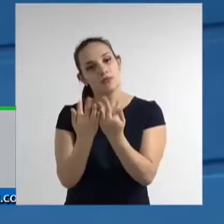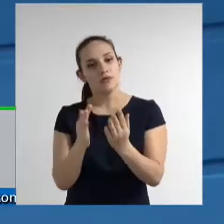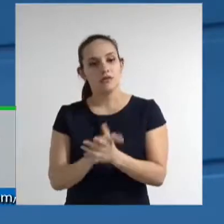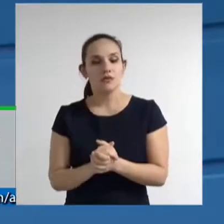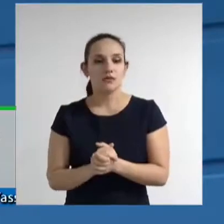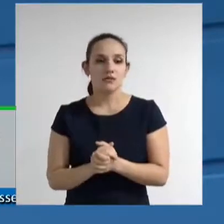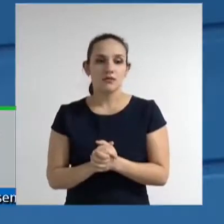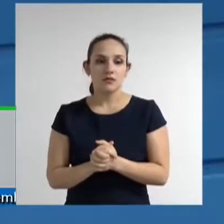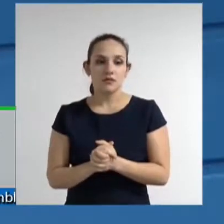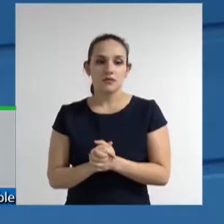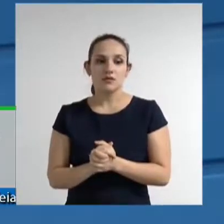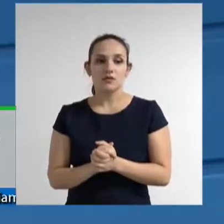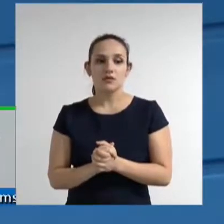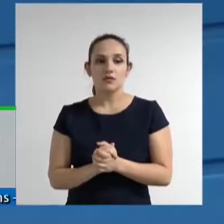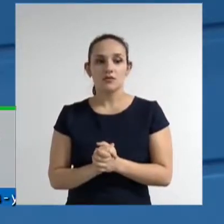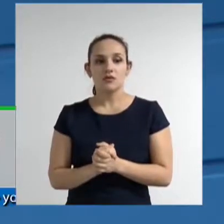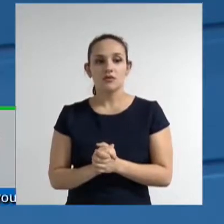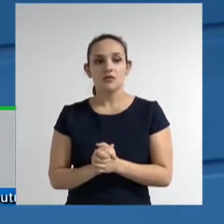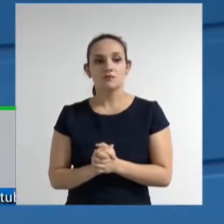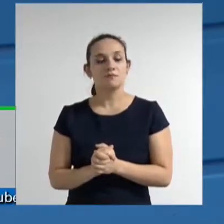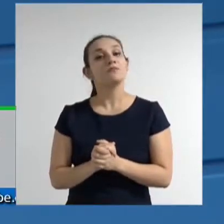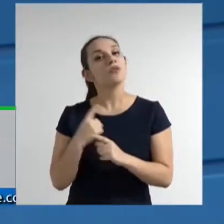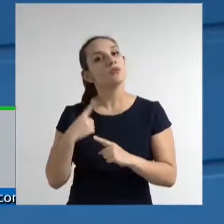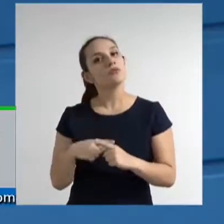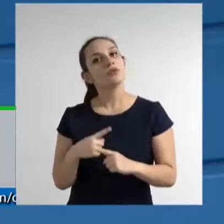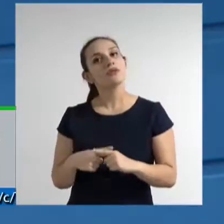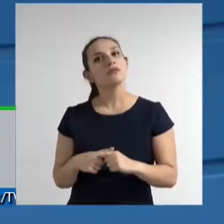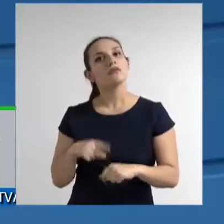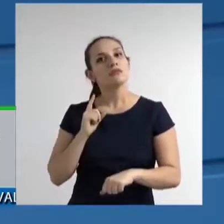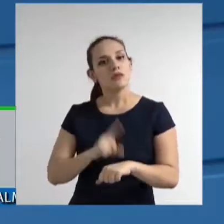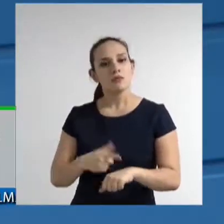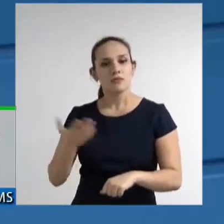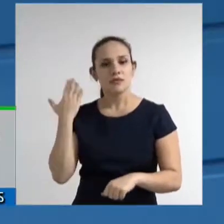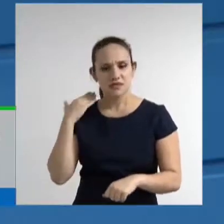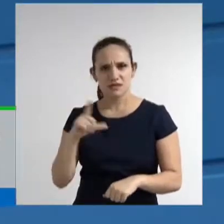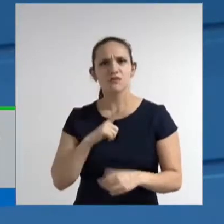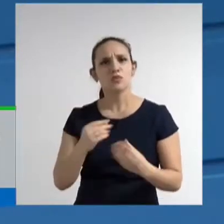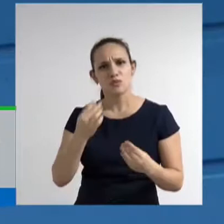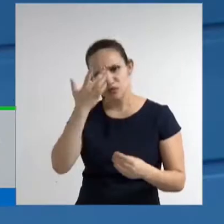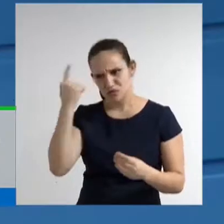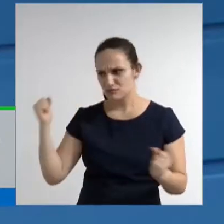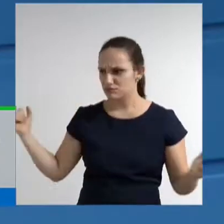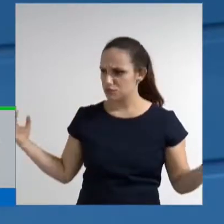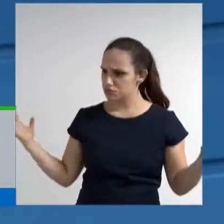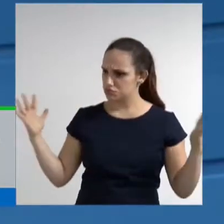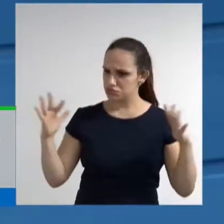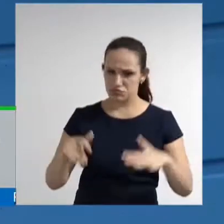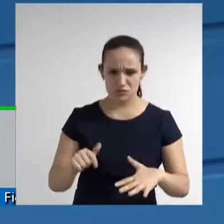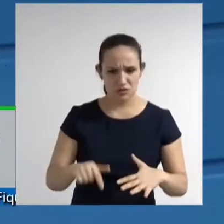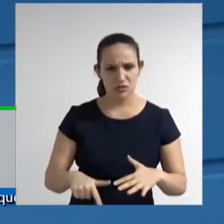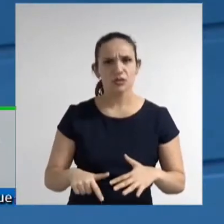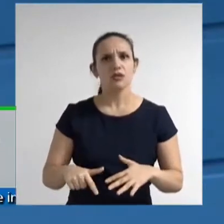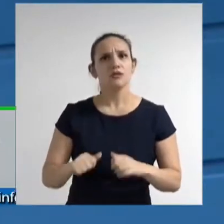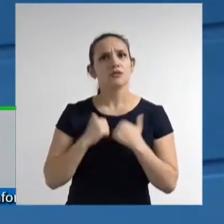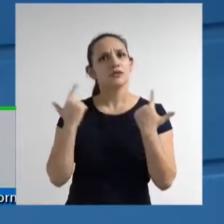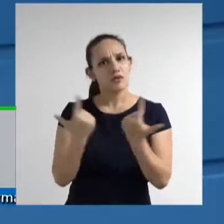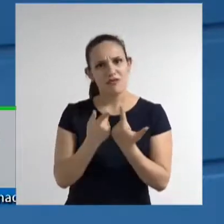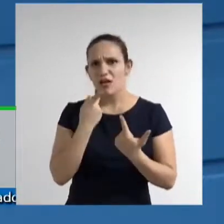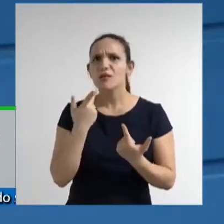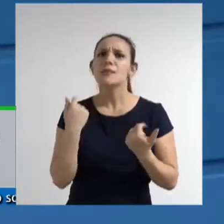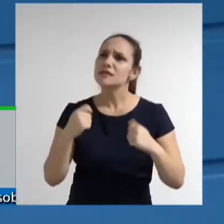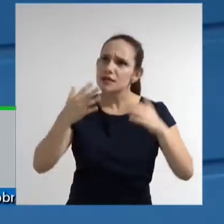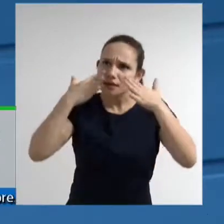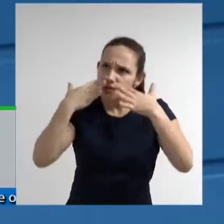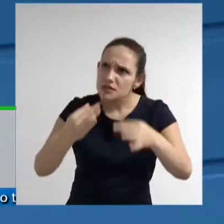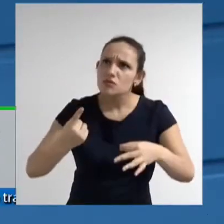eu queria dizer que, na época, muitas pessoas estiveram aqui na Assembleia Legislativa, né, cobrando uma atenção, um